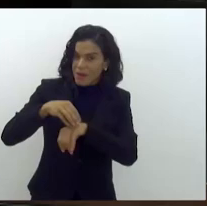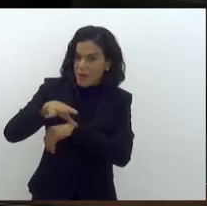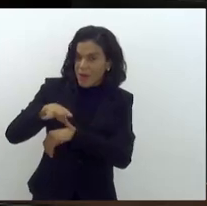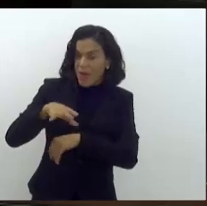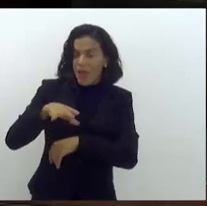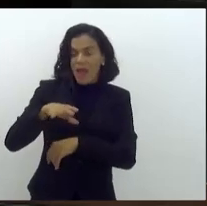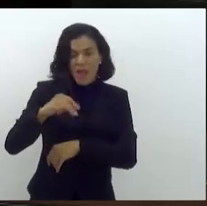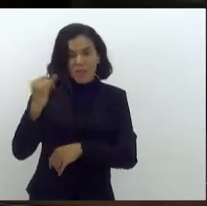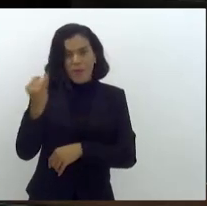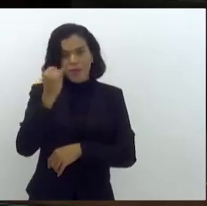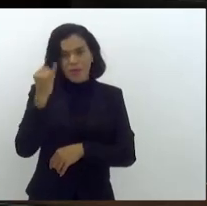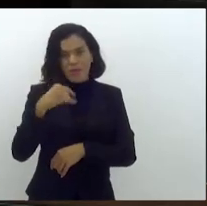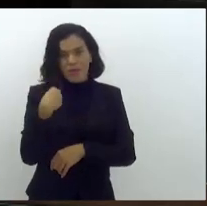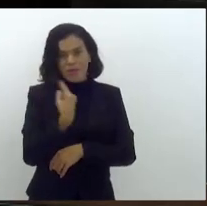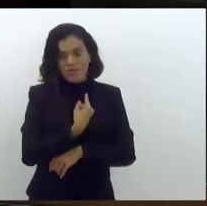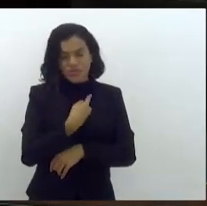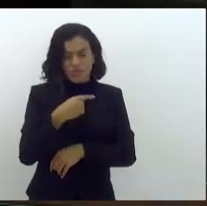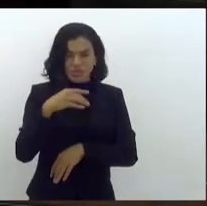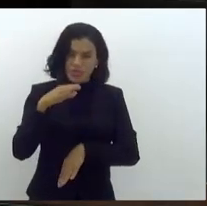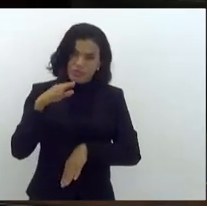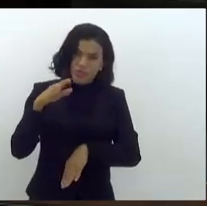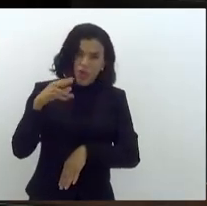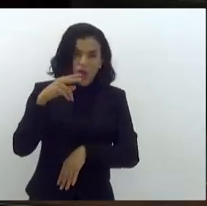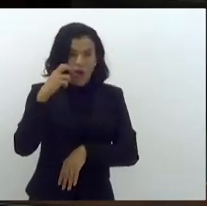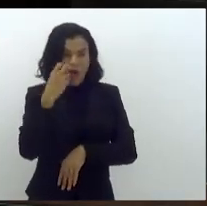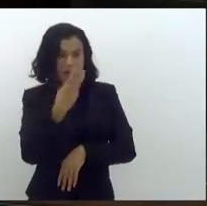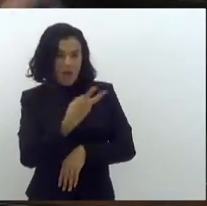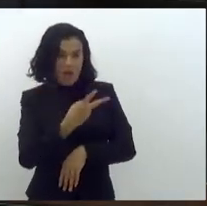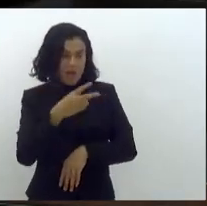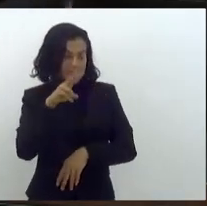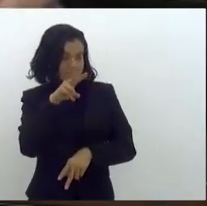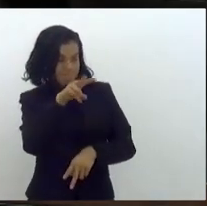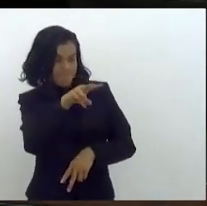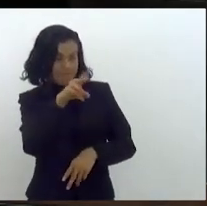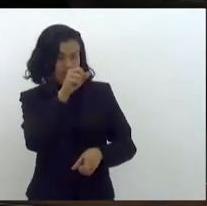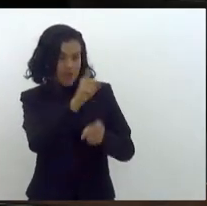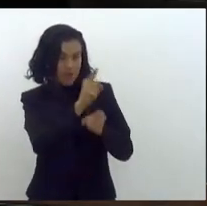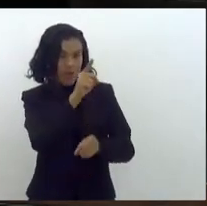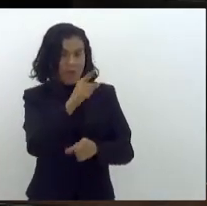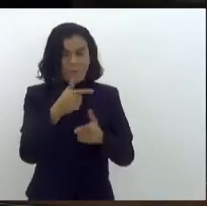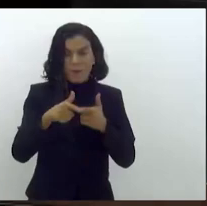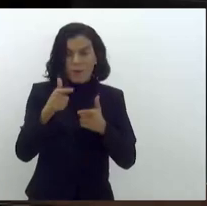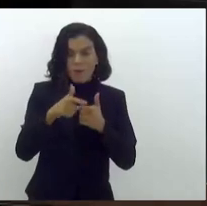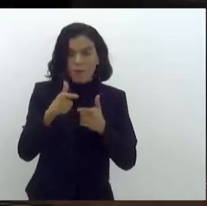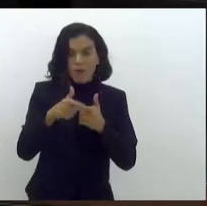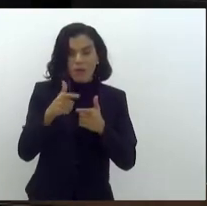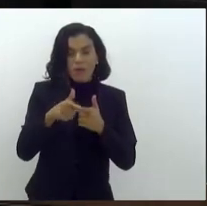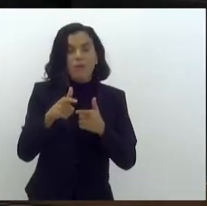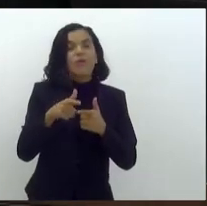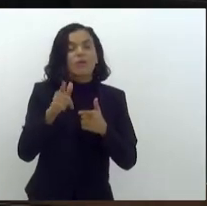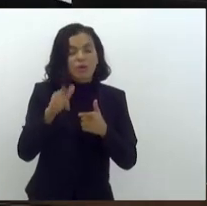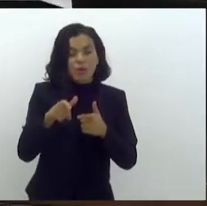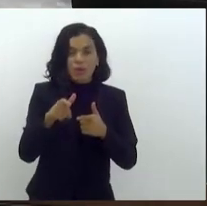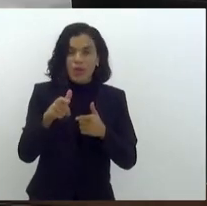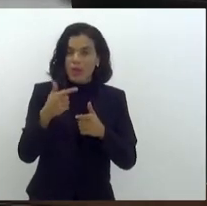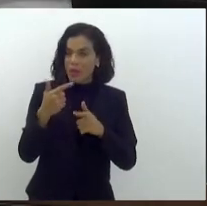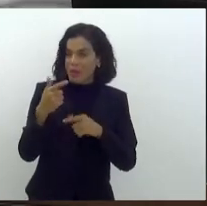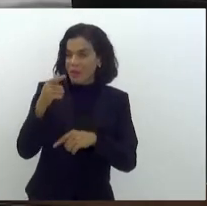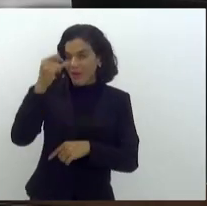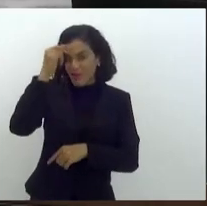a gente talvez olhar para esses problemas e evitar aquilo que aconteceu na Câmara dos Deputados que foi um certo